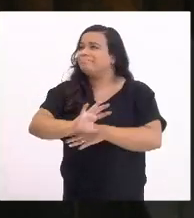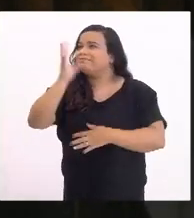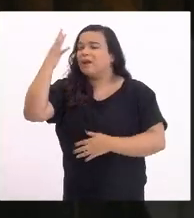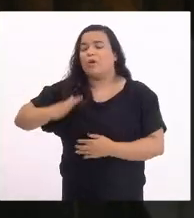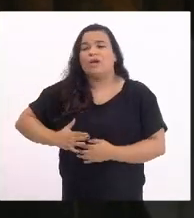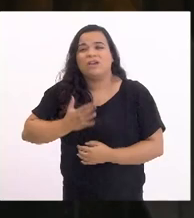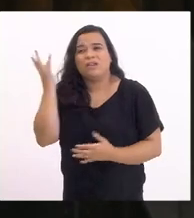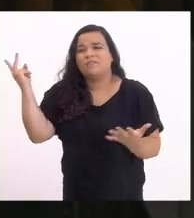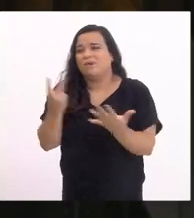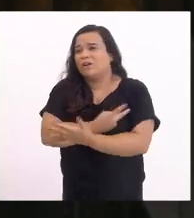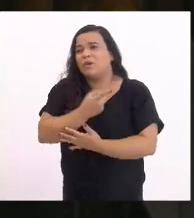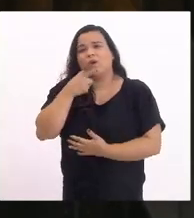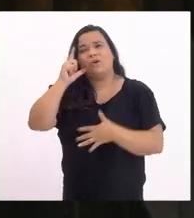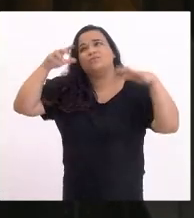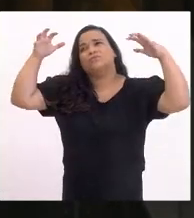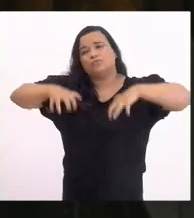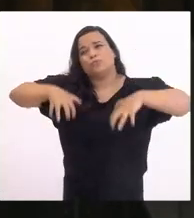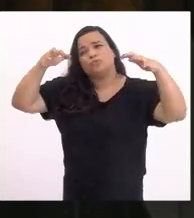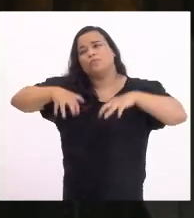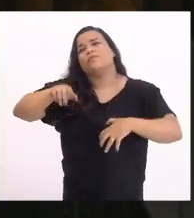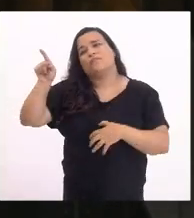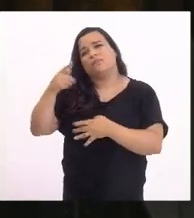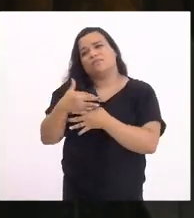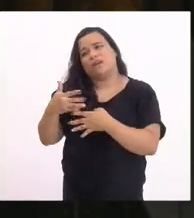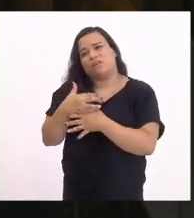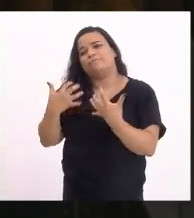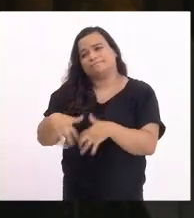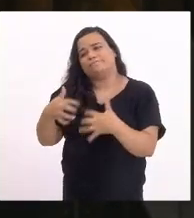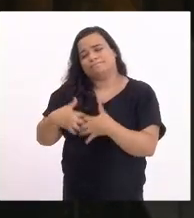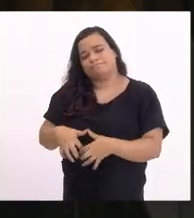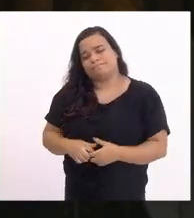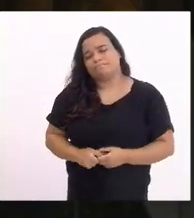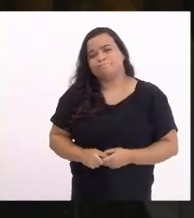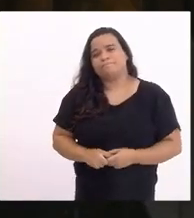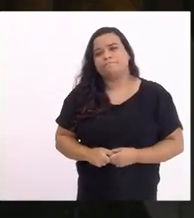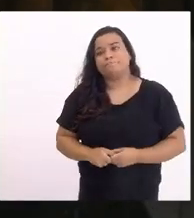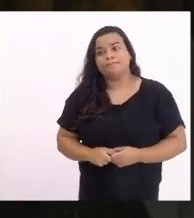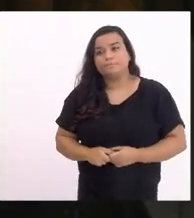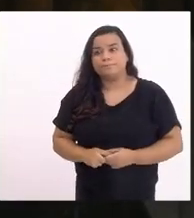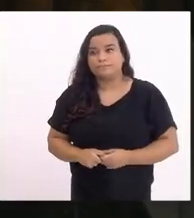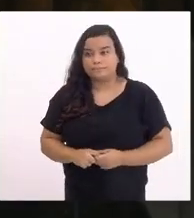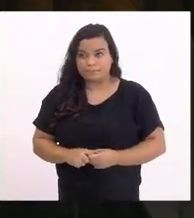aconteceu ontem, com a forte chuva naquela cidade.